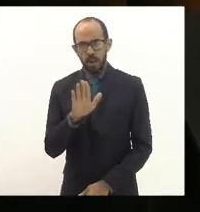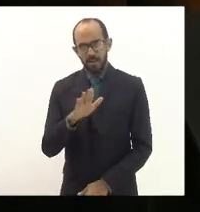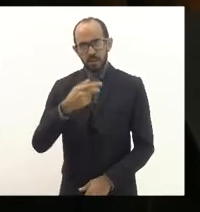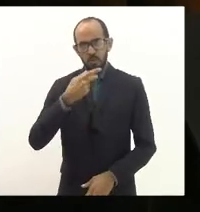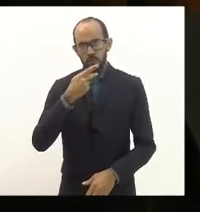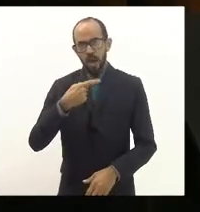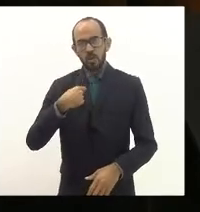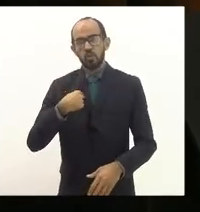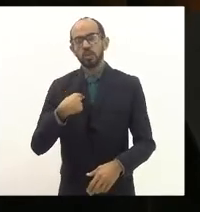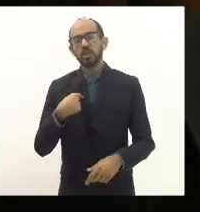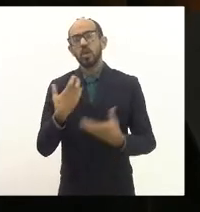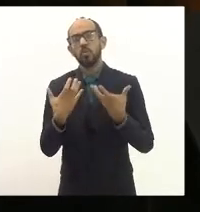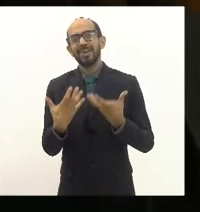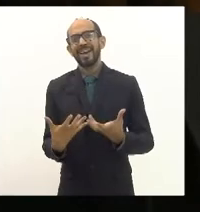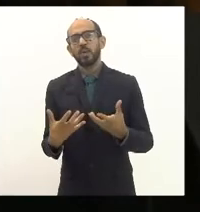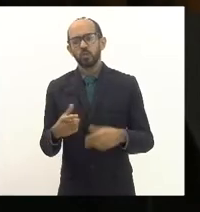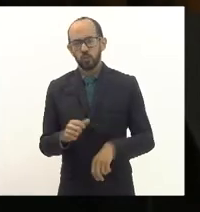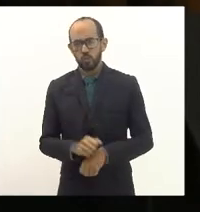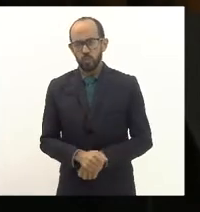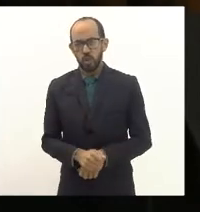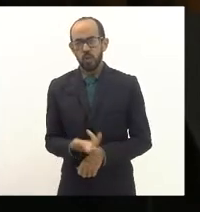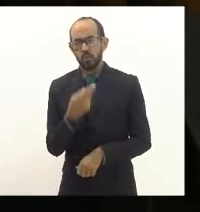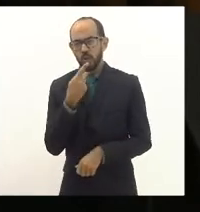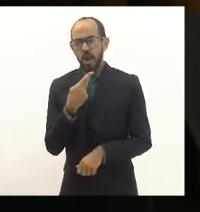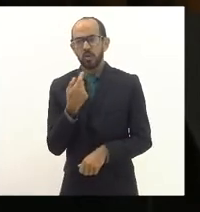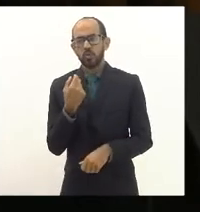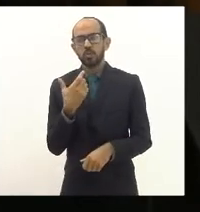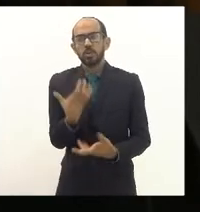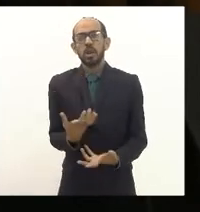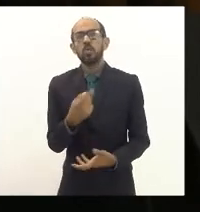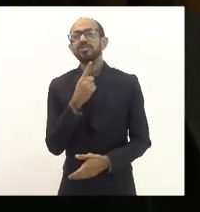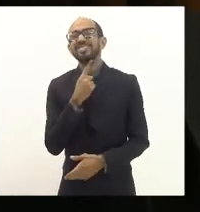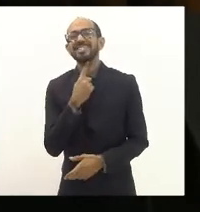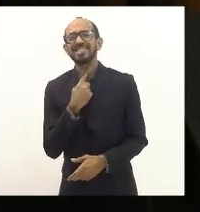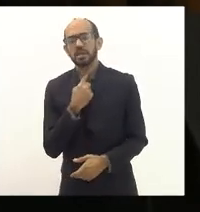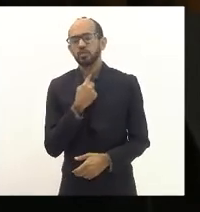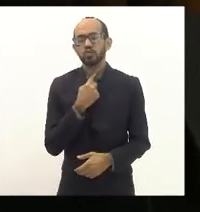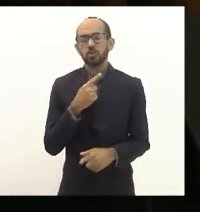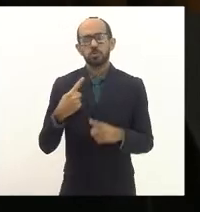eu quero. Eu falo aquilo que eu desejo, porque